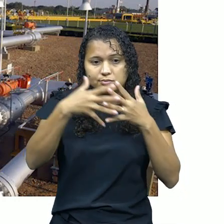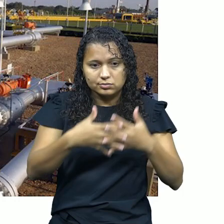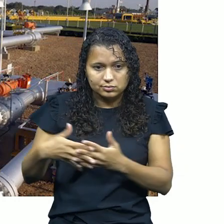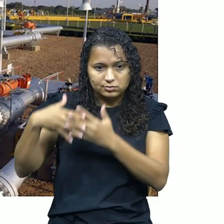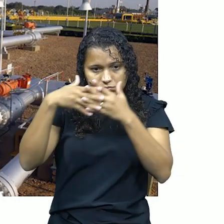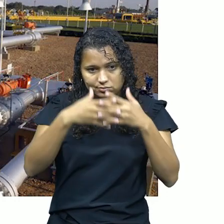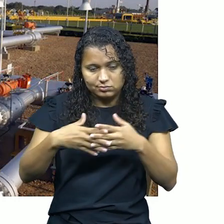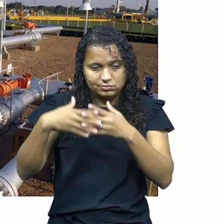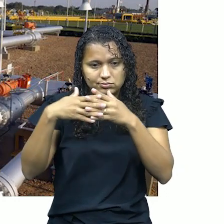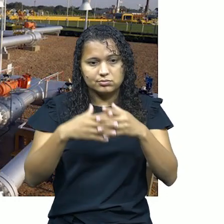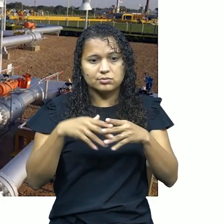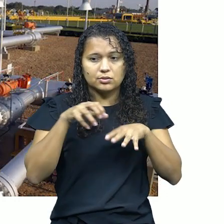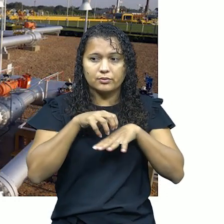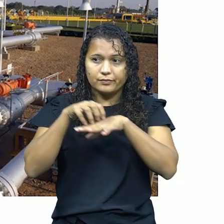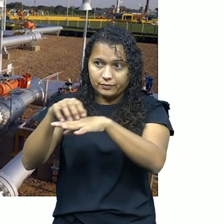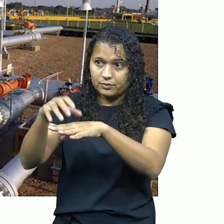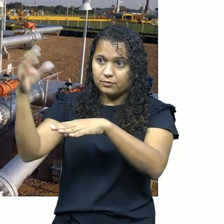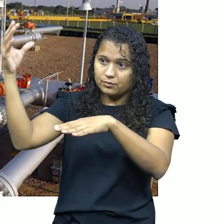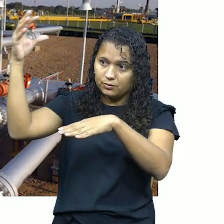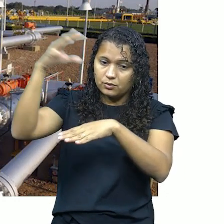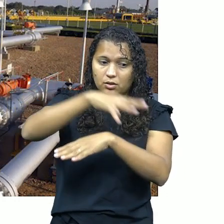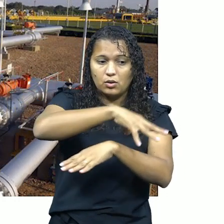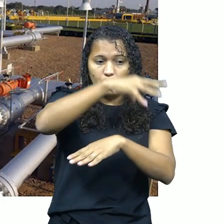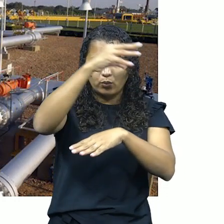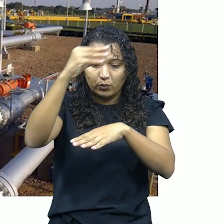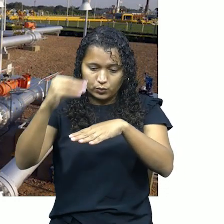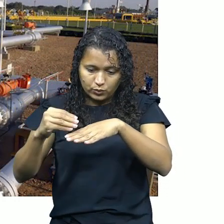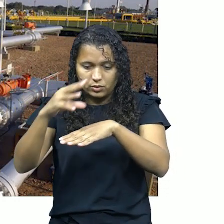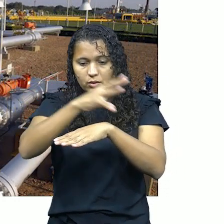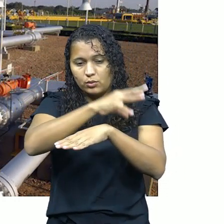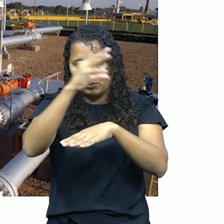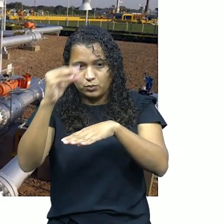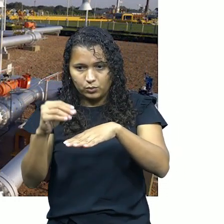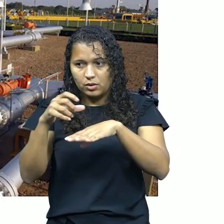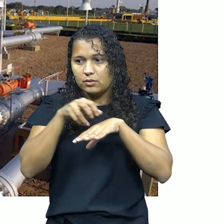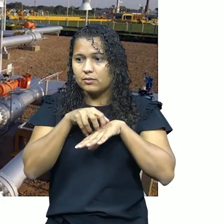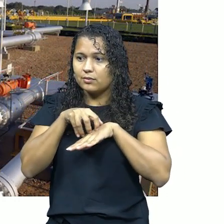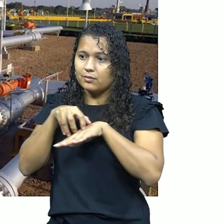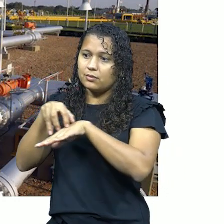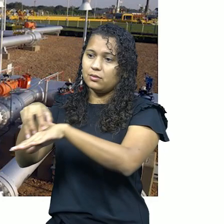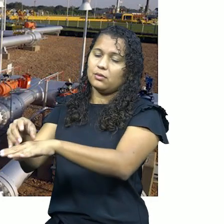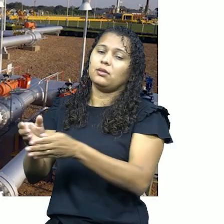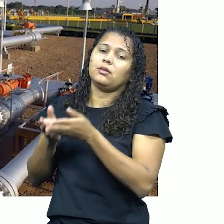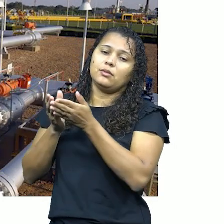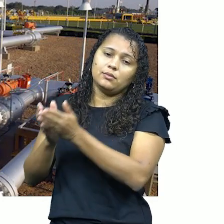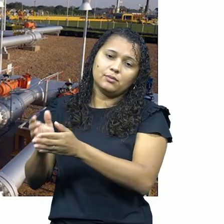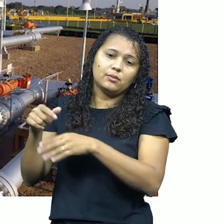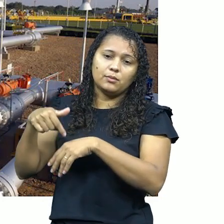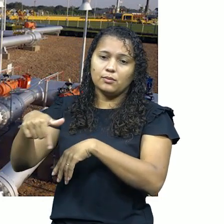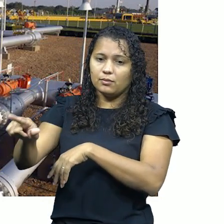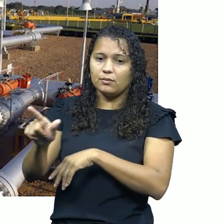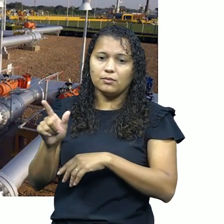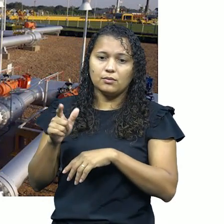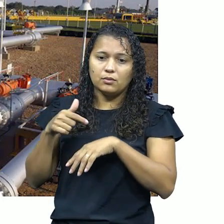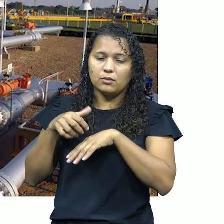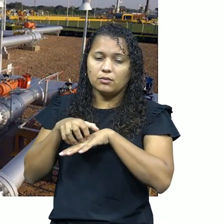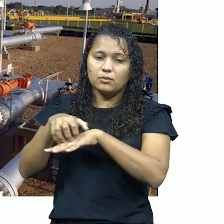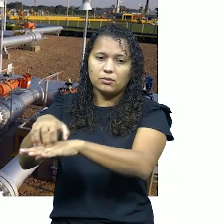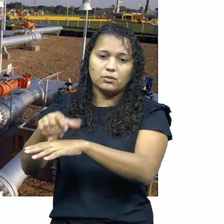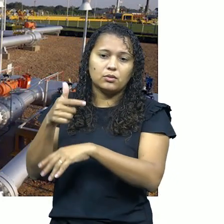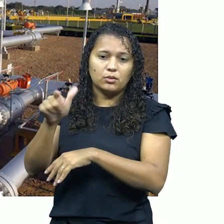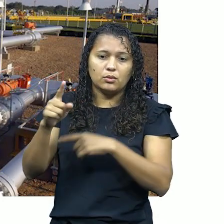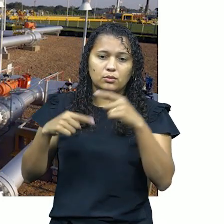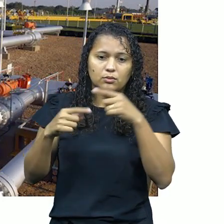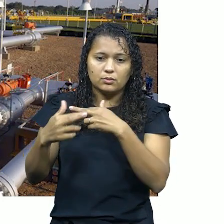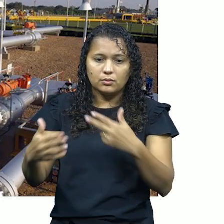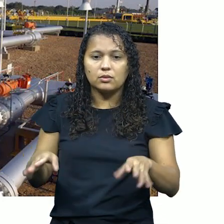ele entra na faixa de cais, recebe esse combustível do navio, e aí ele já vai e faz o transporte desse material.